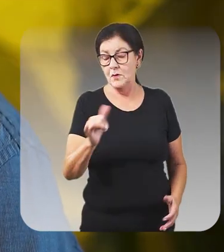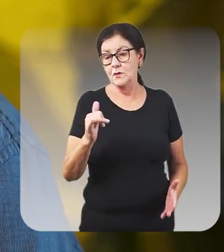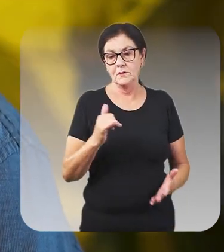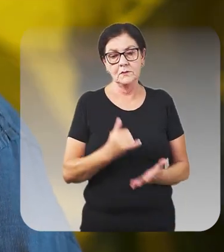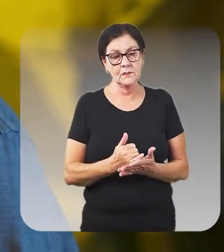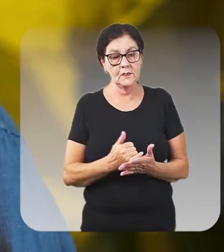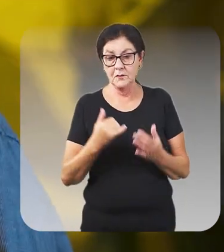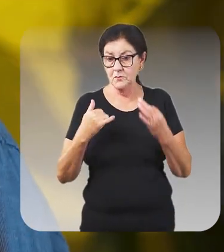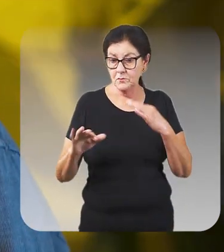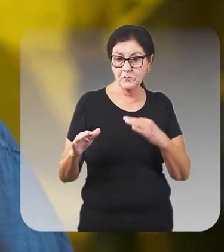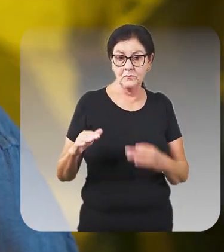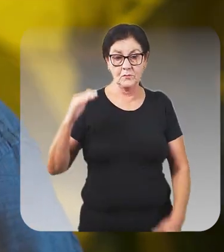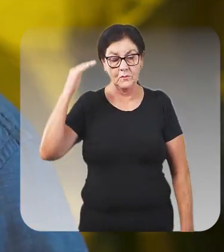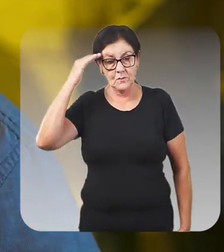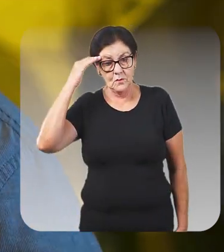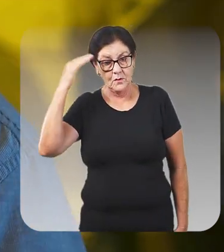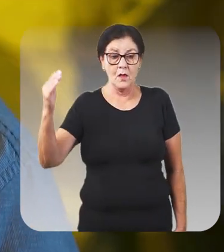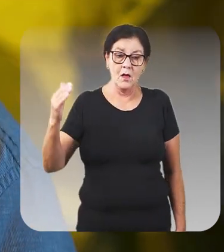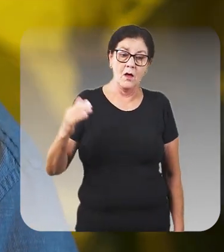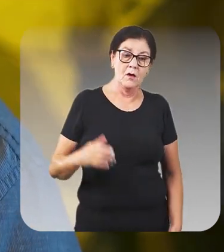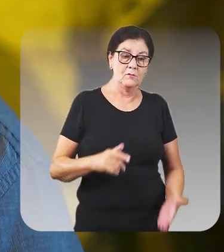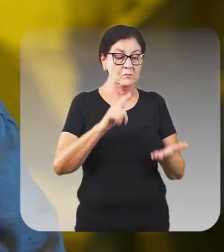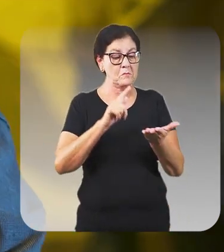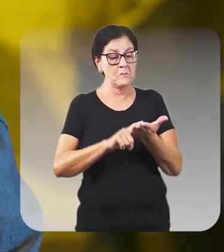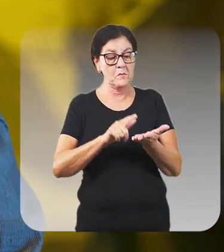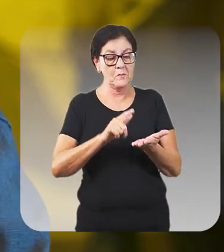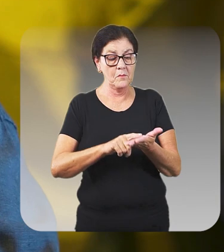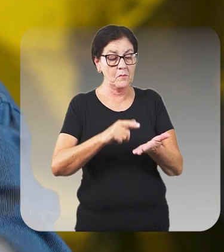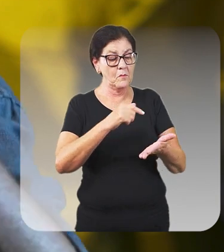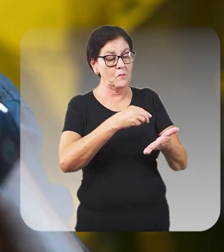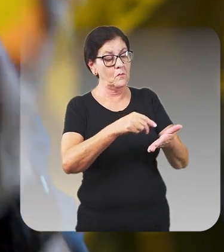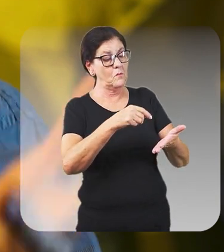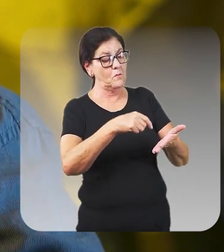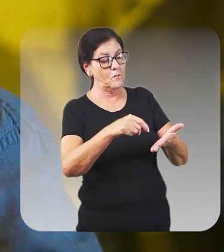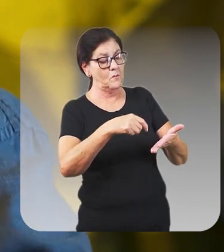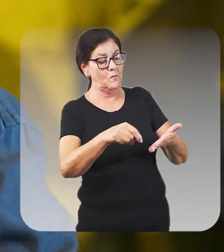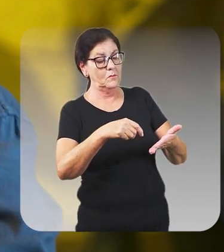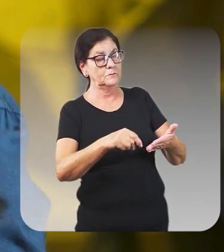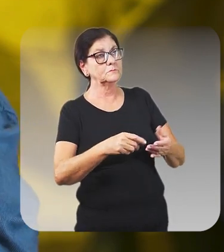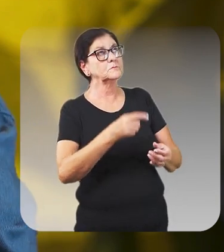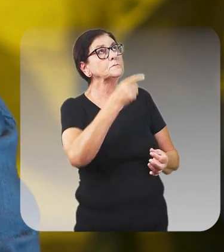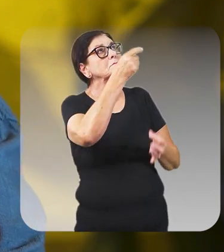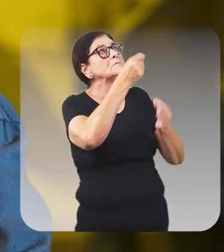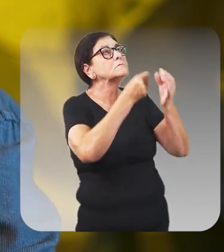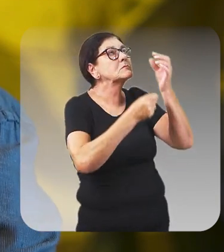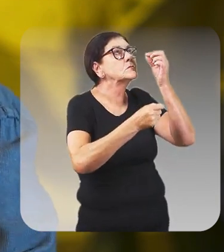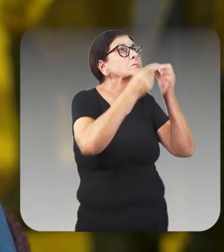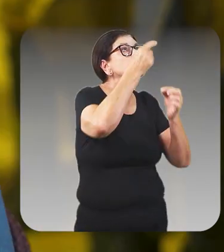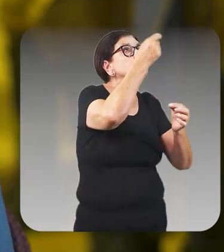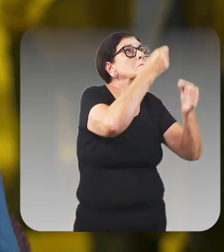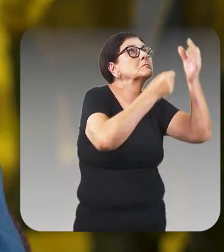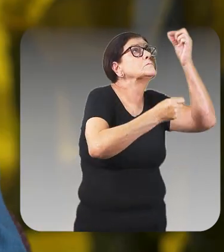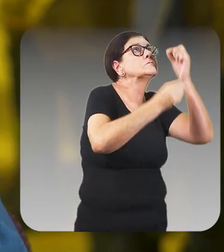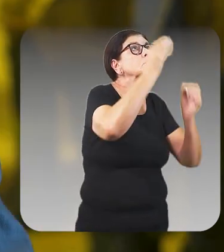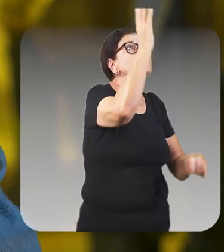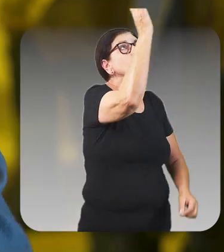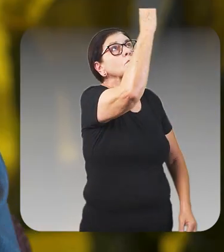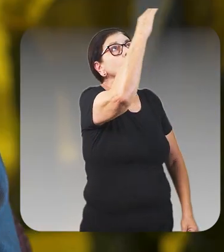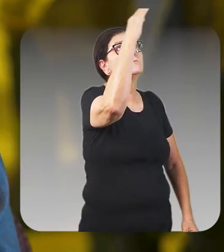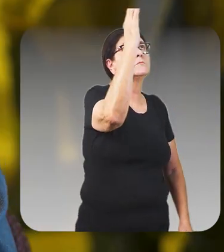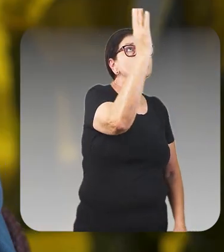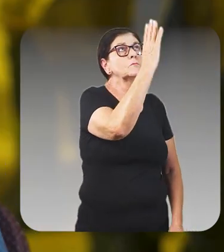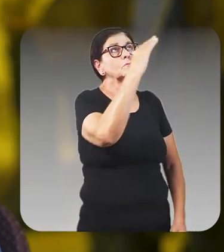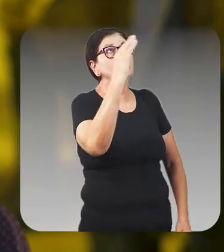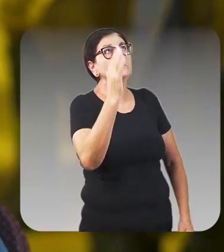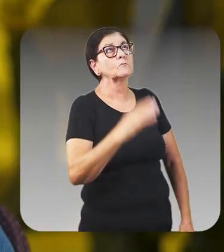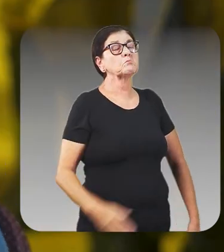reclamando que o militar ele se formava, ia para um quartel, participava do hasteamento da bandeira, da ordem do dia dos seus soldados e